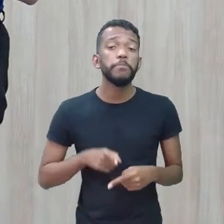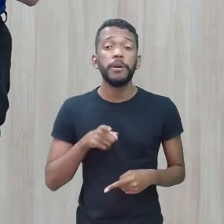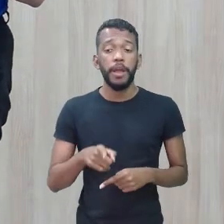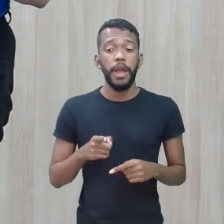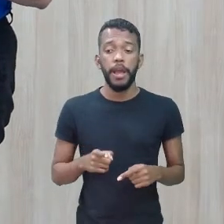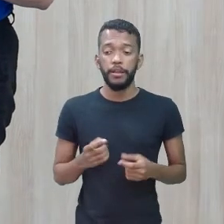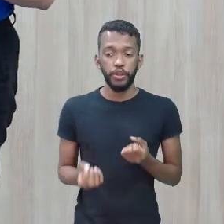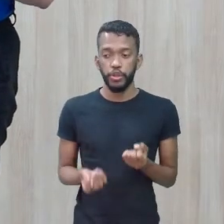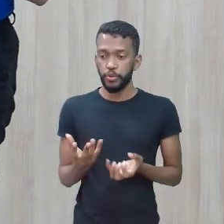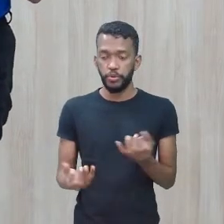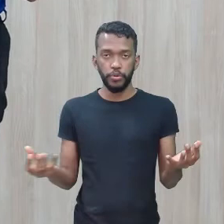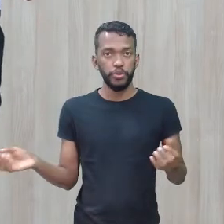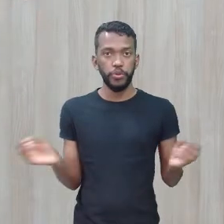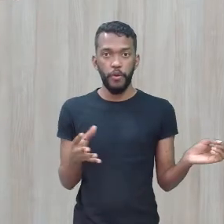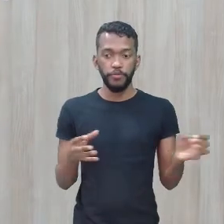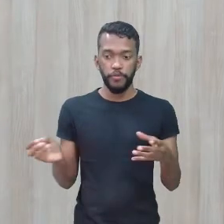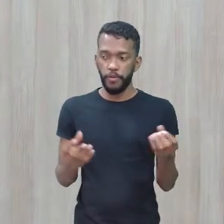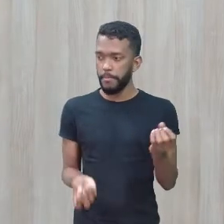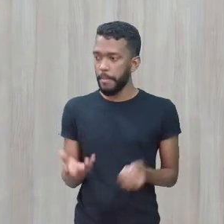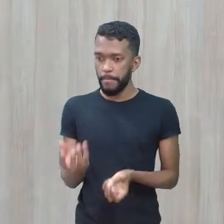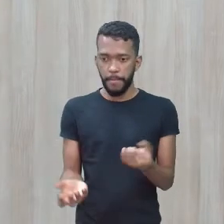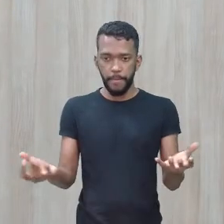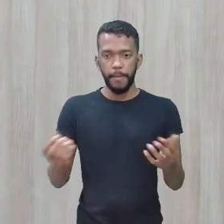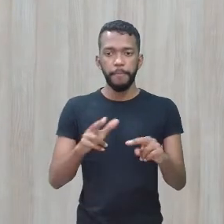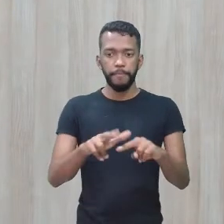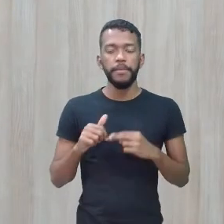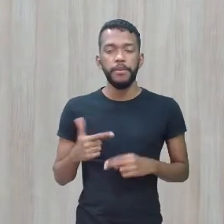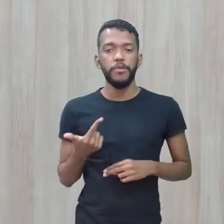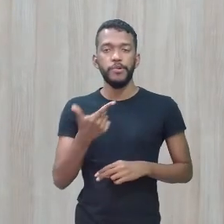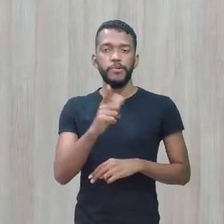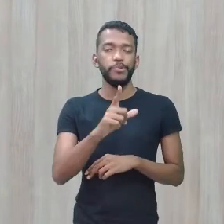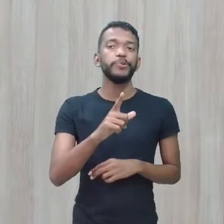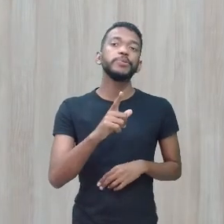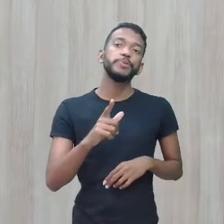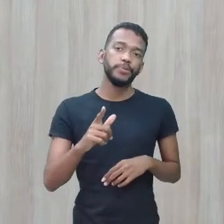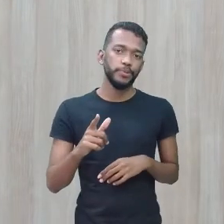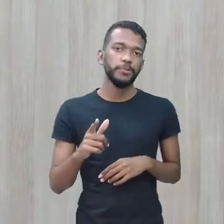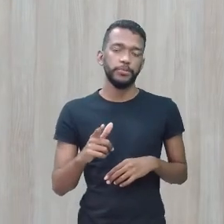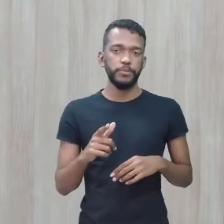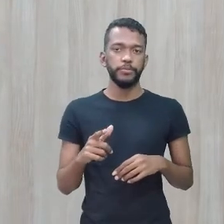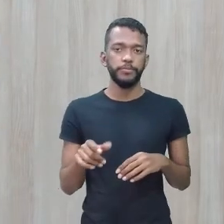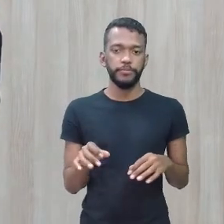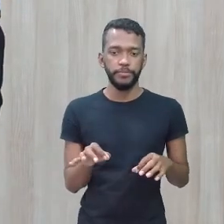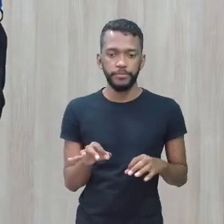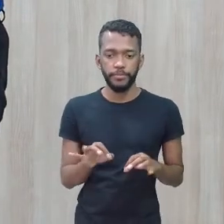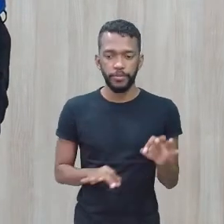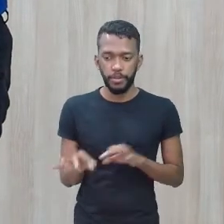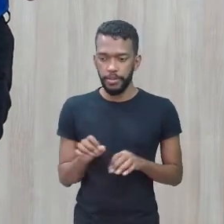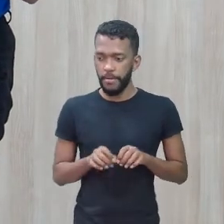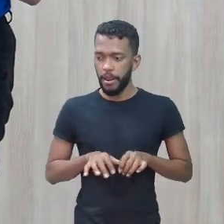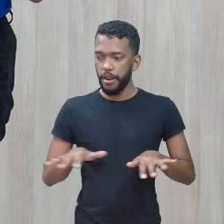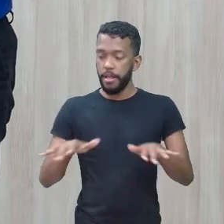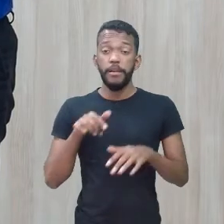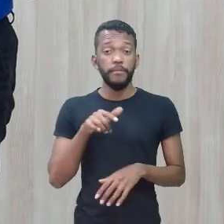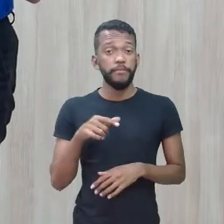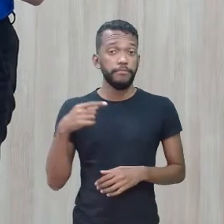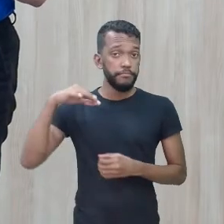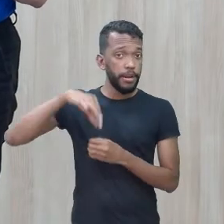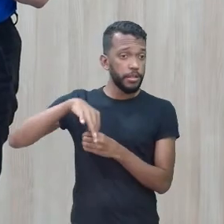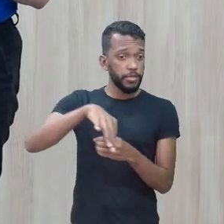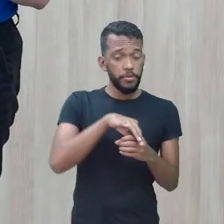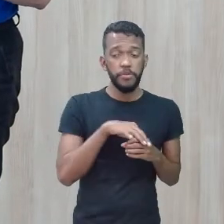novos organismos a partir de outro organismo. Então, você plantou e ele vai formar